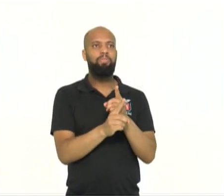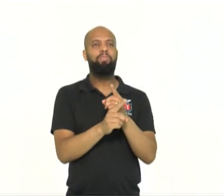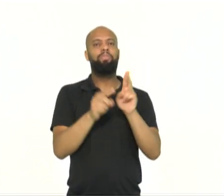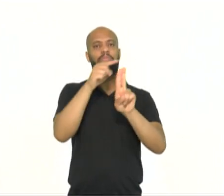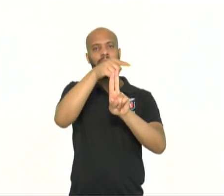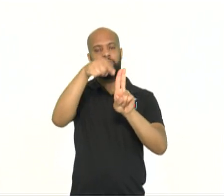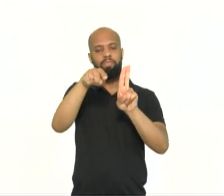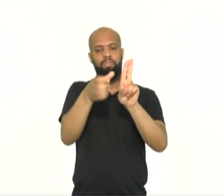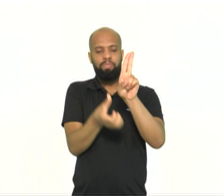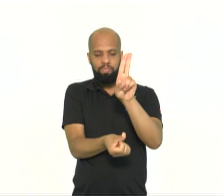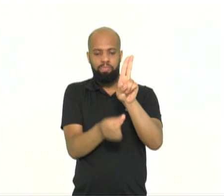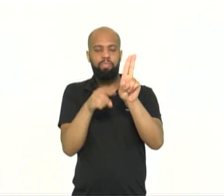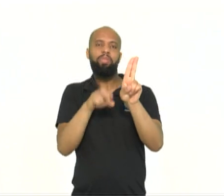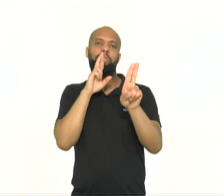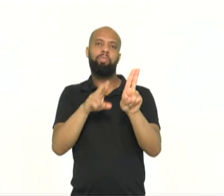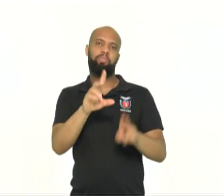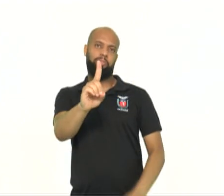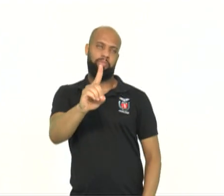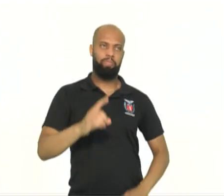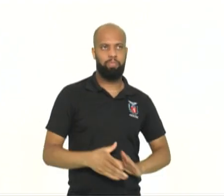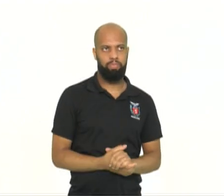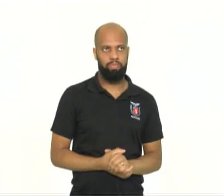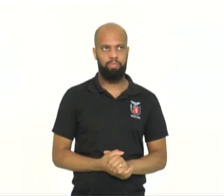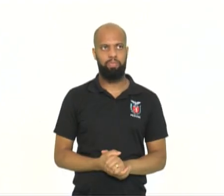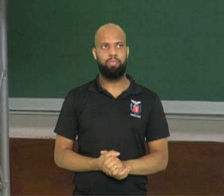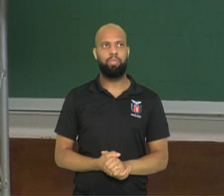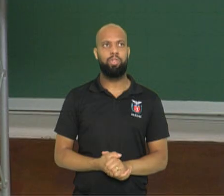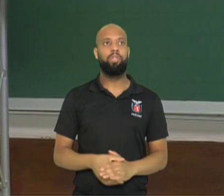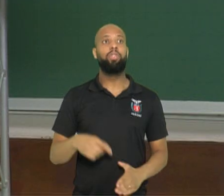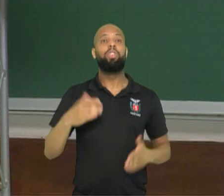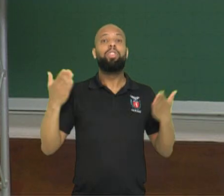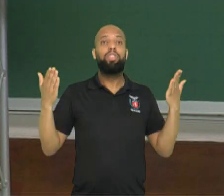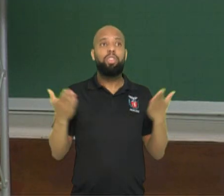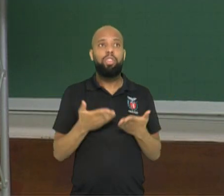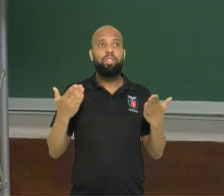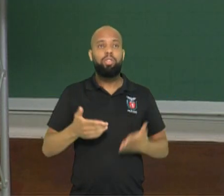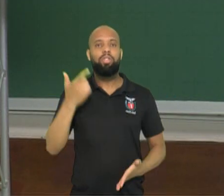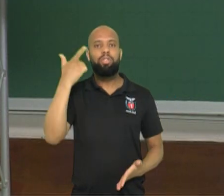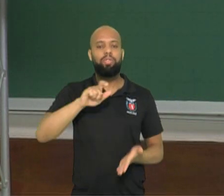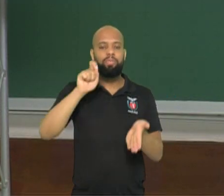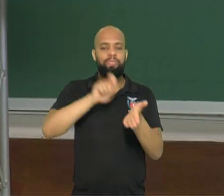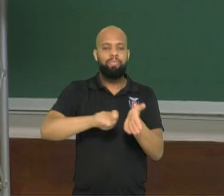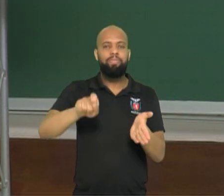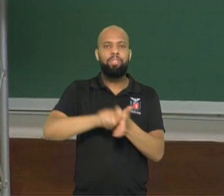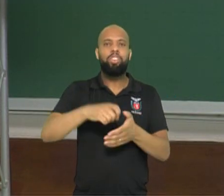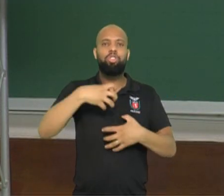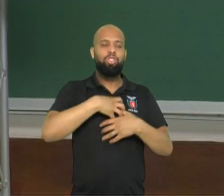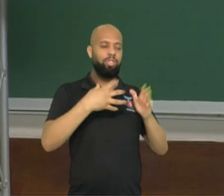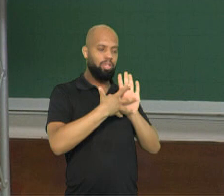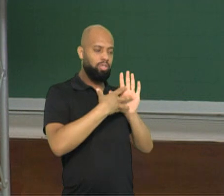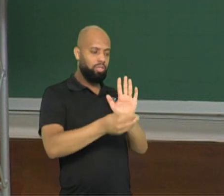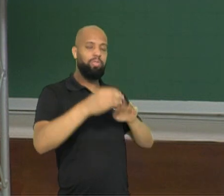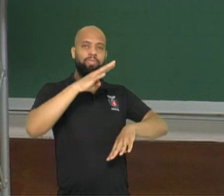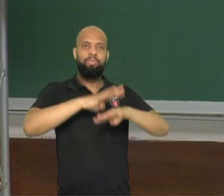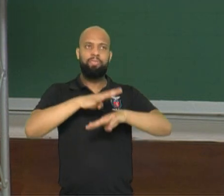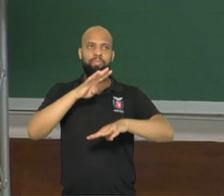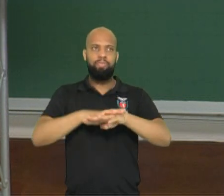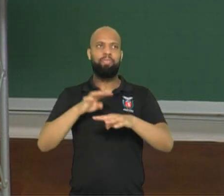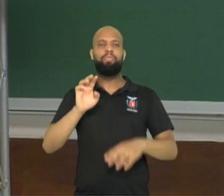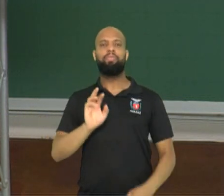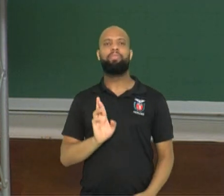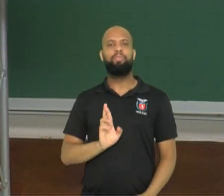subtração, π sobre 6. Então, nós conseguimos escrever um modelo matemático